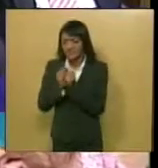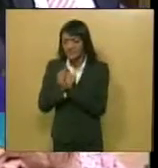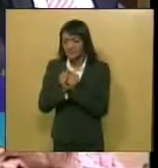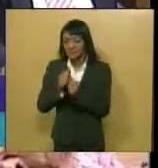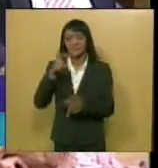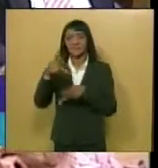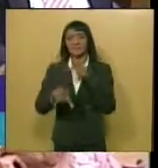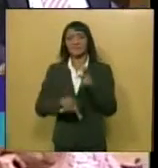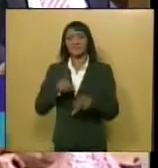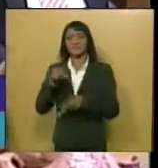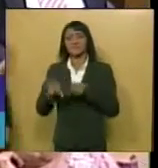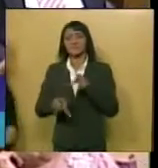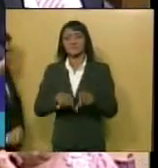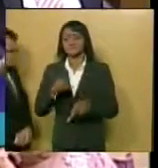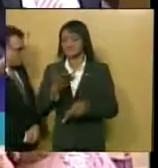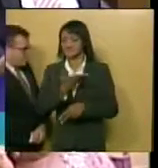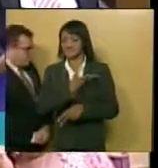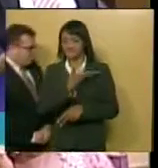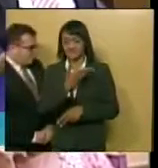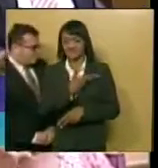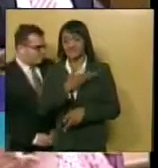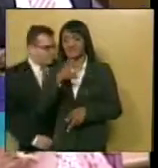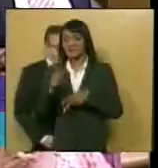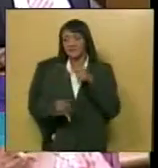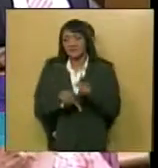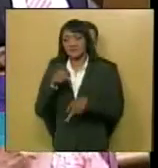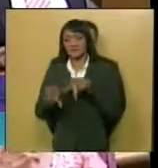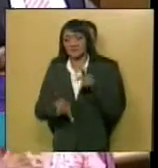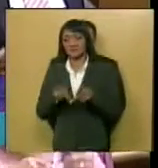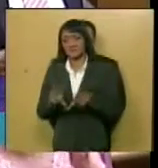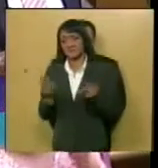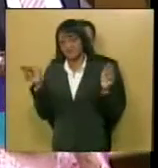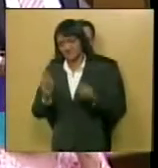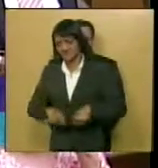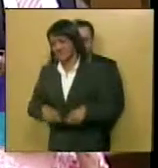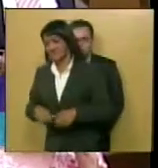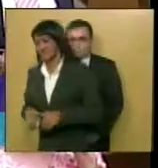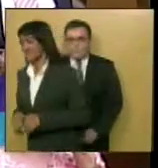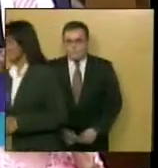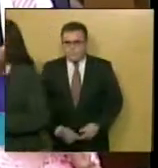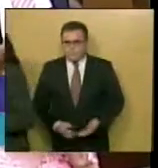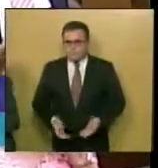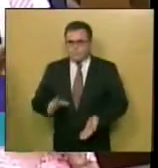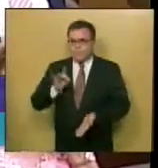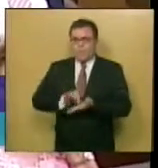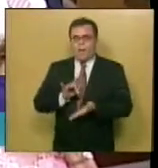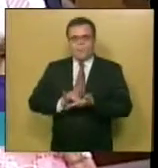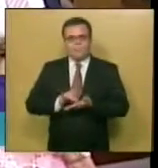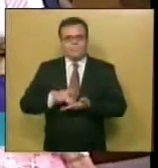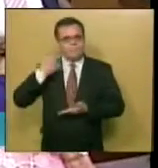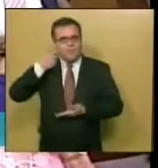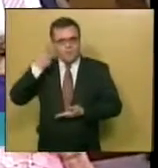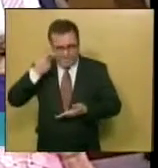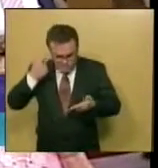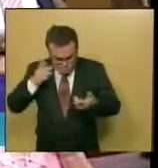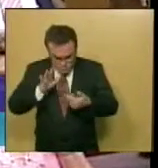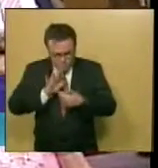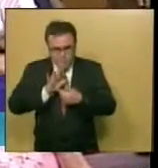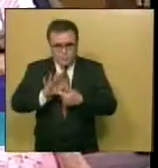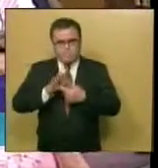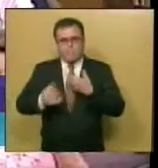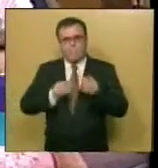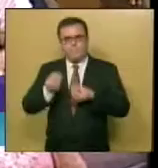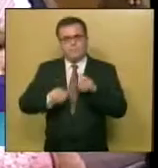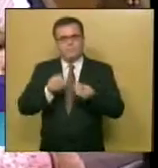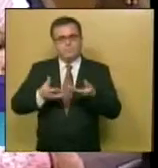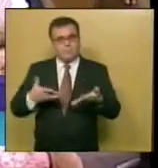a amizade, a admiração popular e uma indispensável lealdade política, expressas através dos